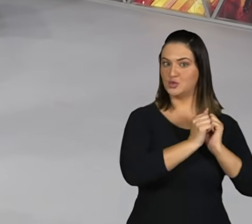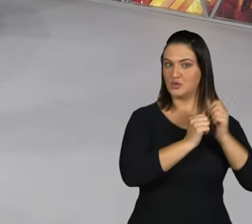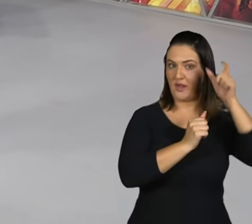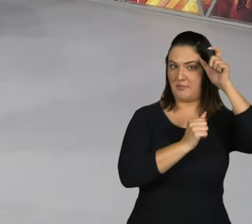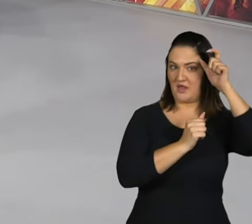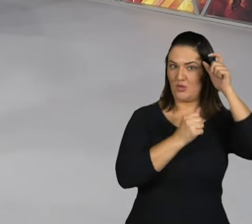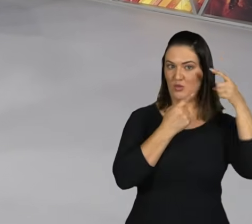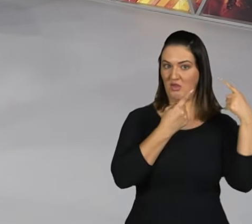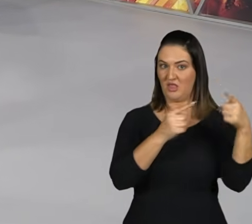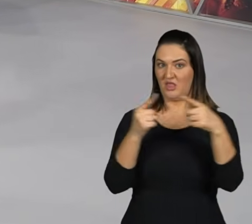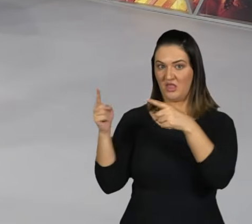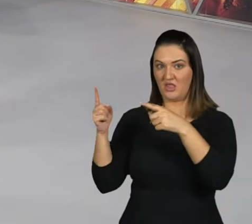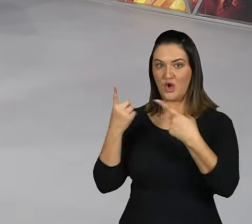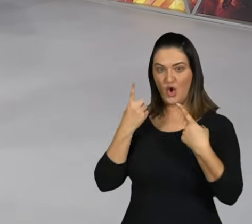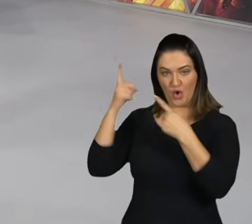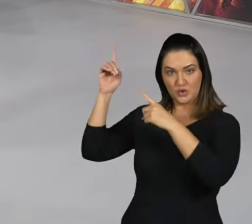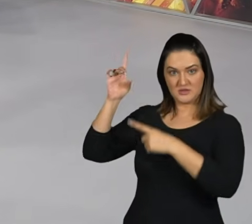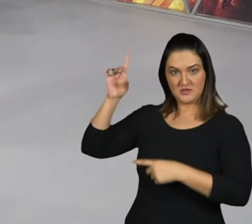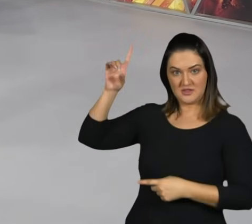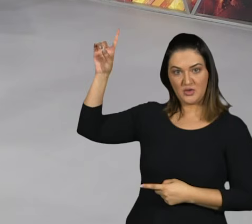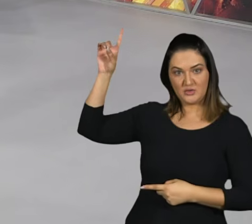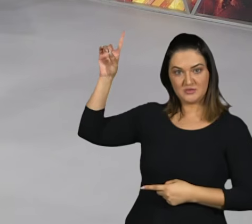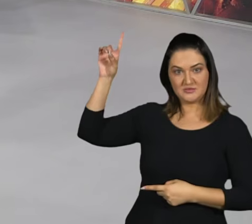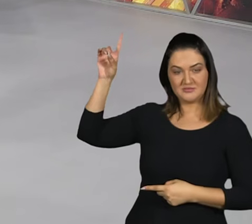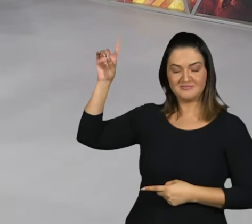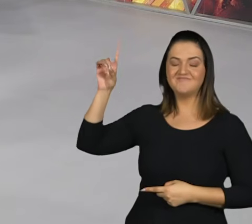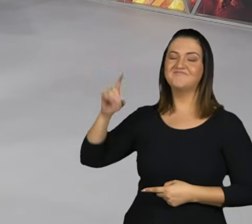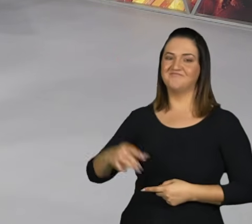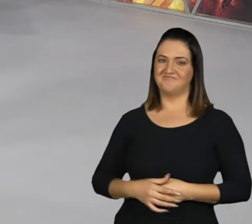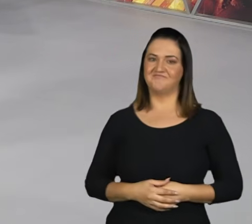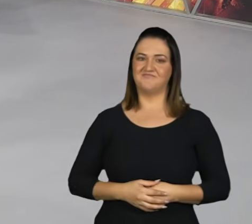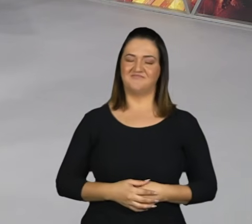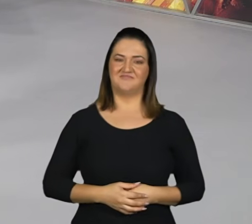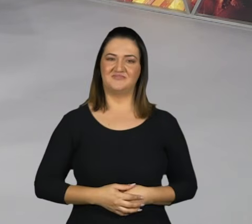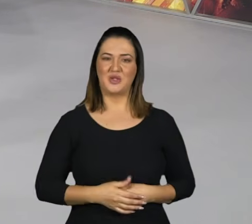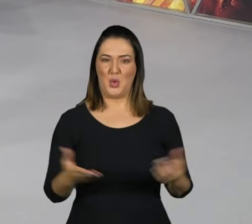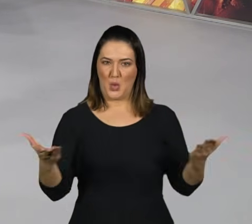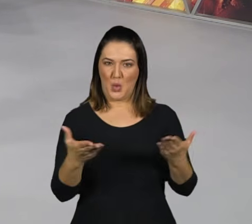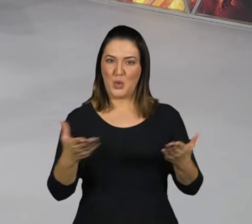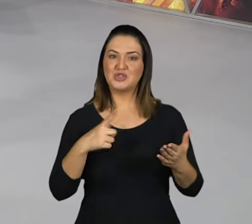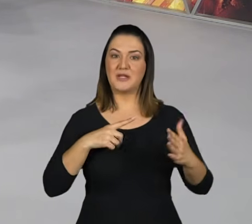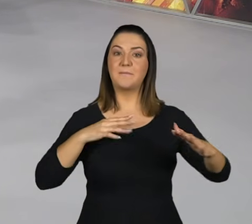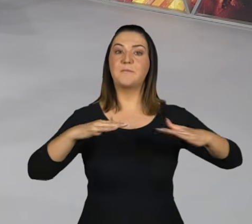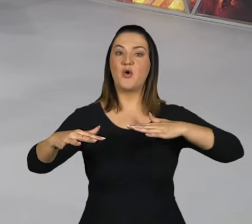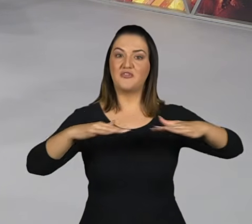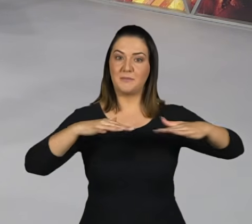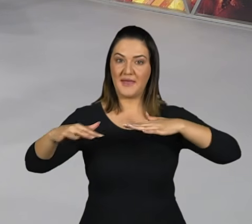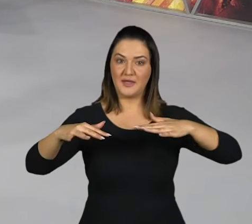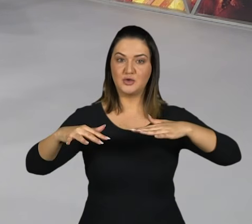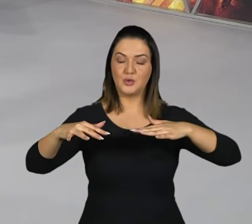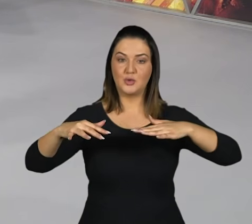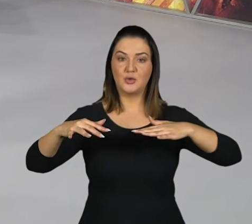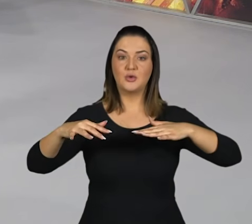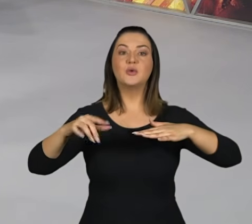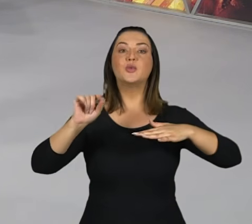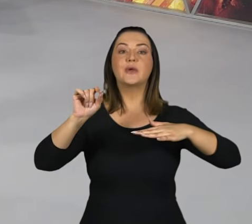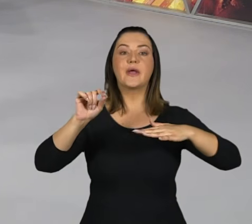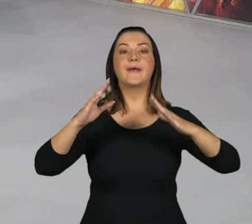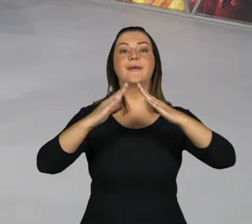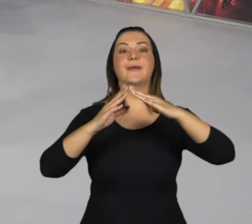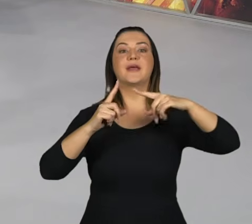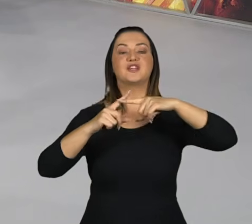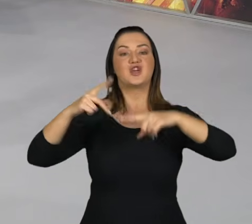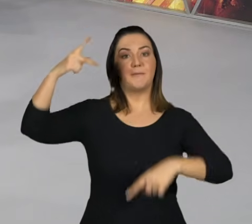exemplo, nos dias de hoje, existem movimentos chamados pentecostais. A expressão pentecostal é uma expressão